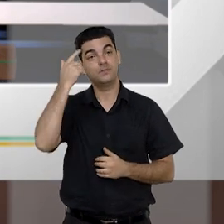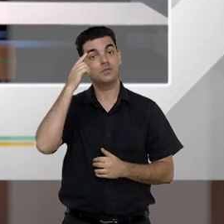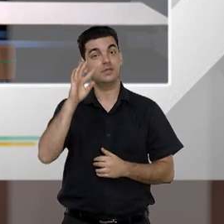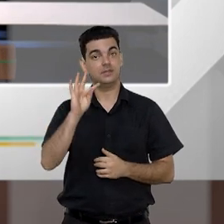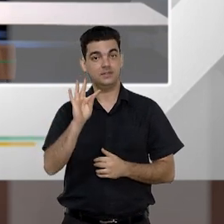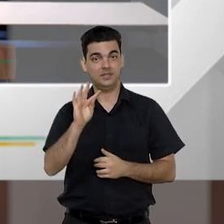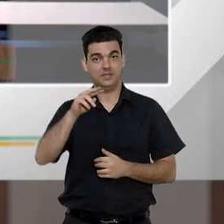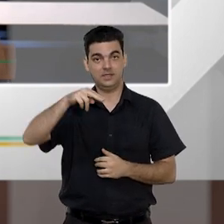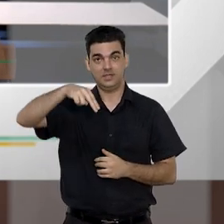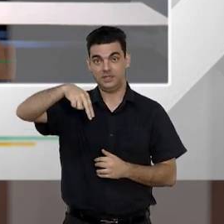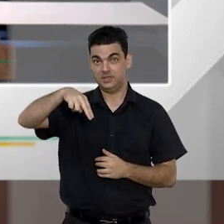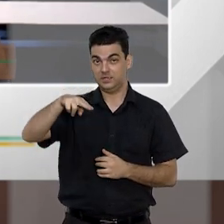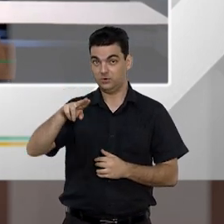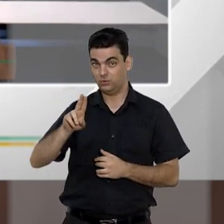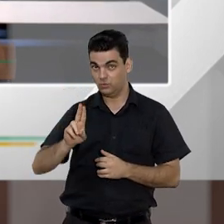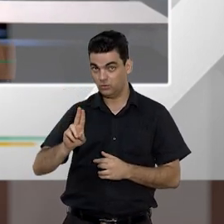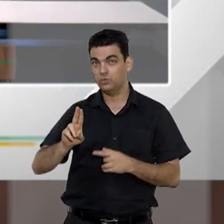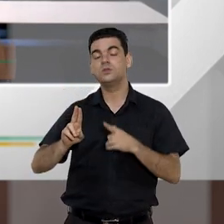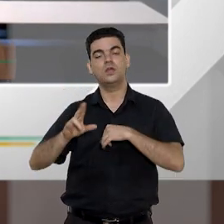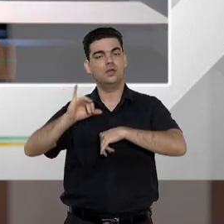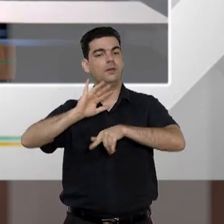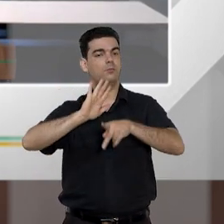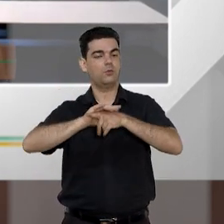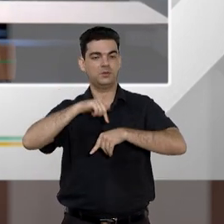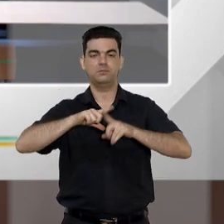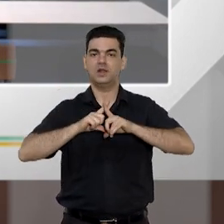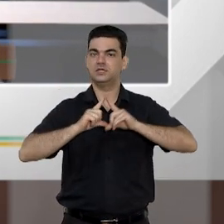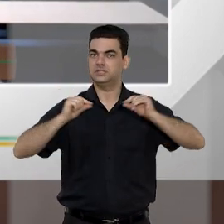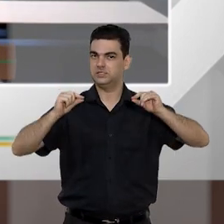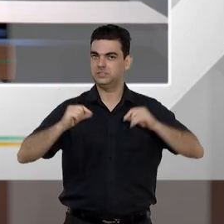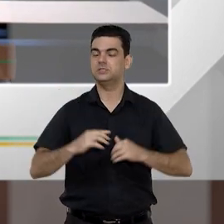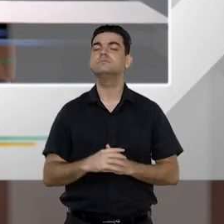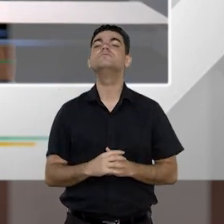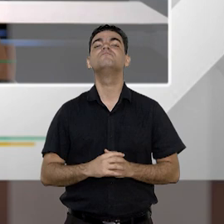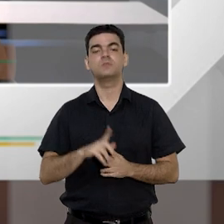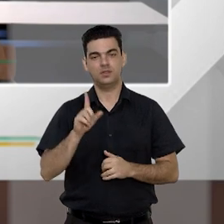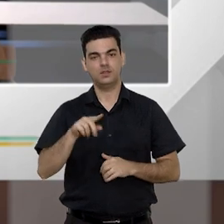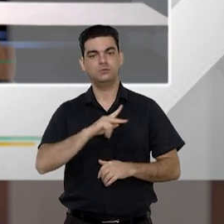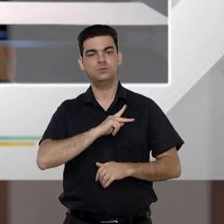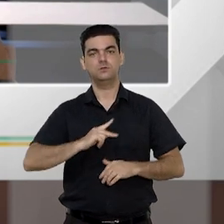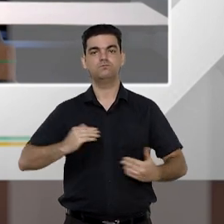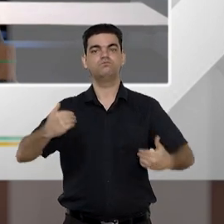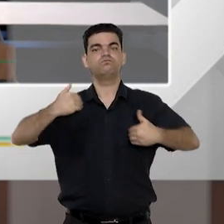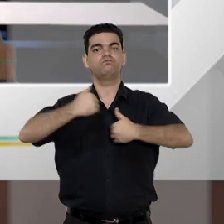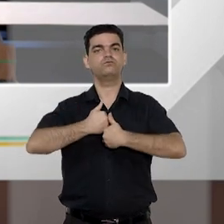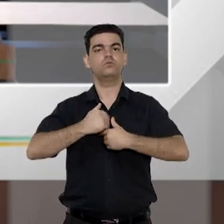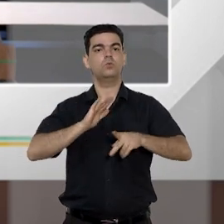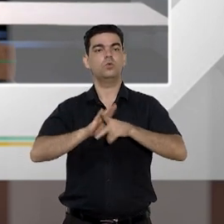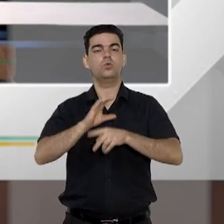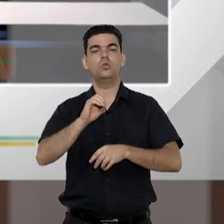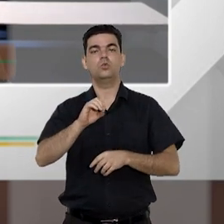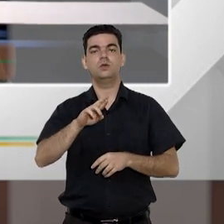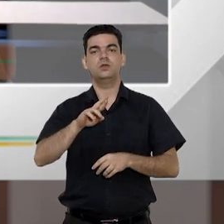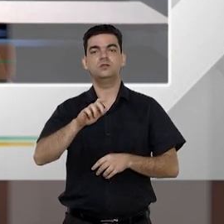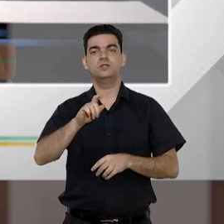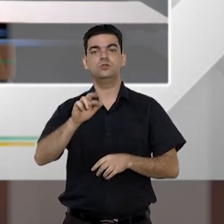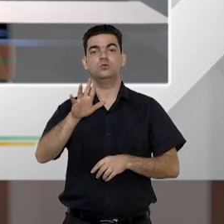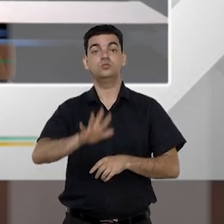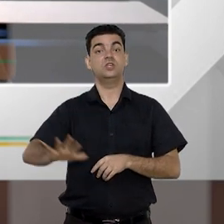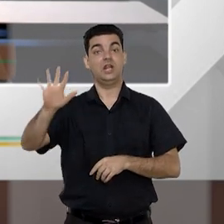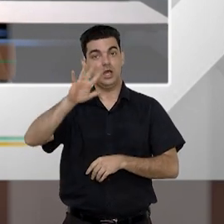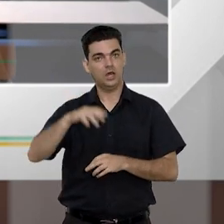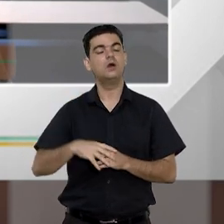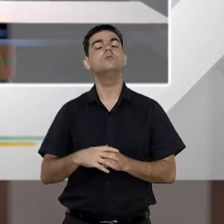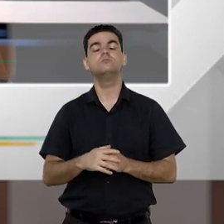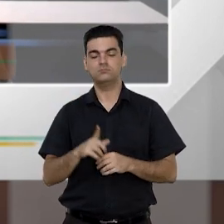tem que ter em mente que a TNU, né, ela tem sede na capital federal, ela é presidida por um ministro